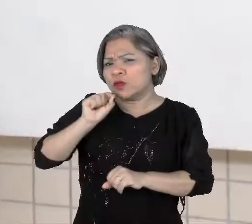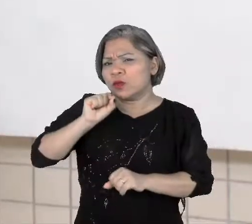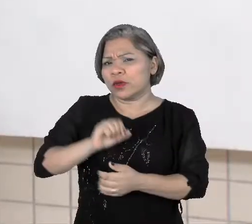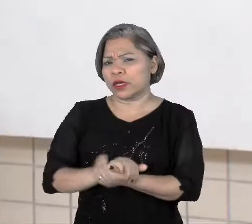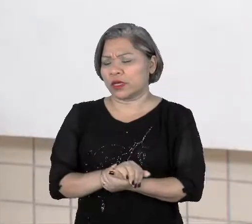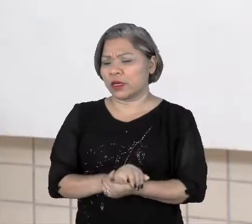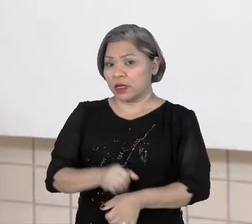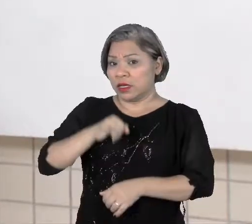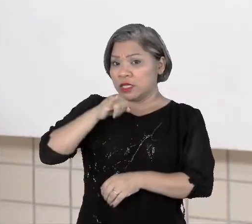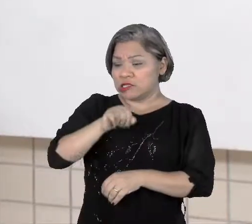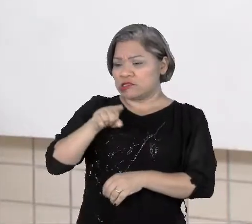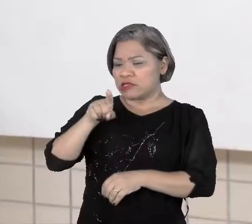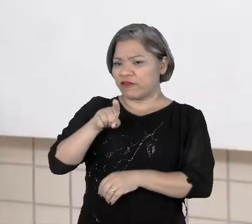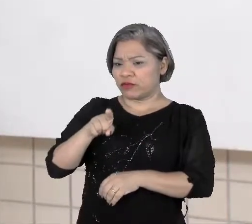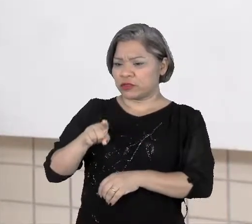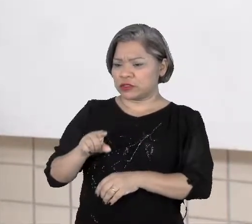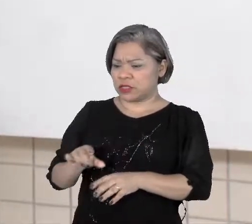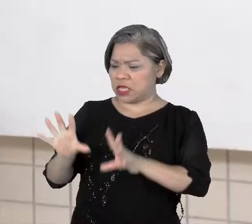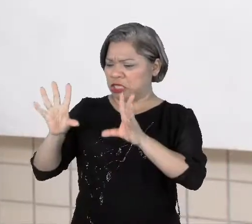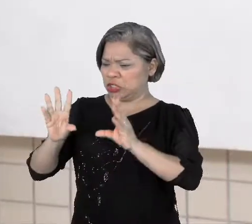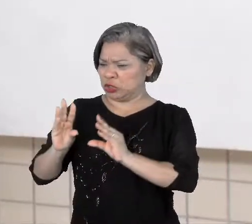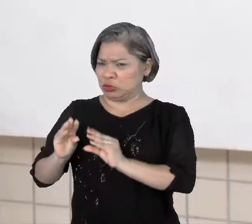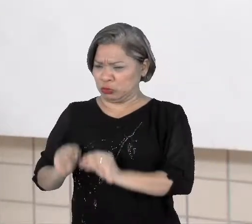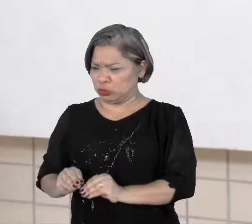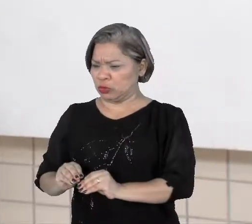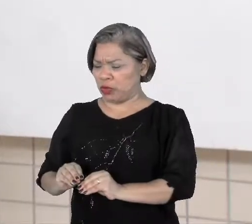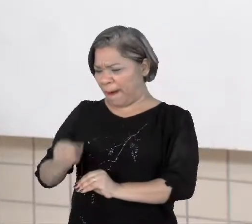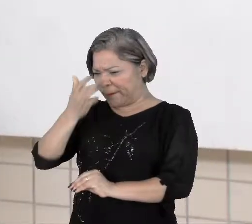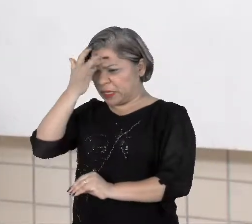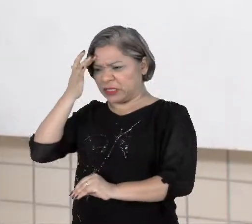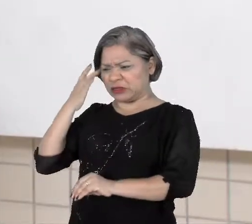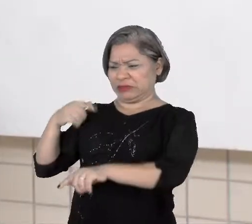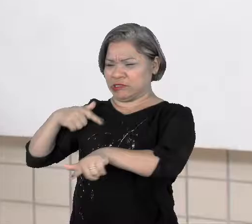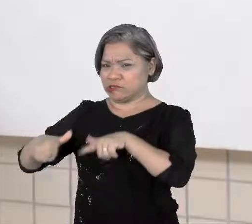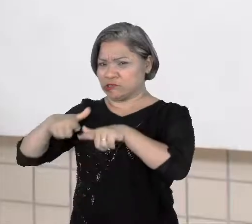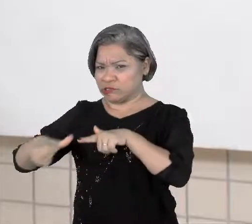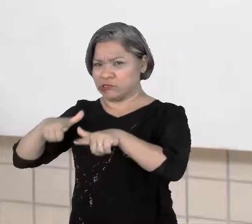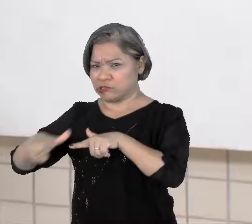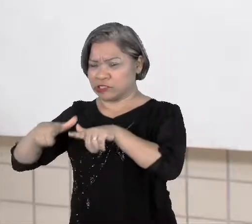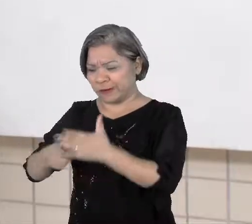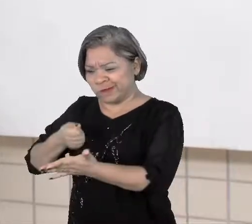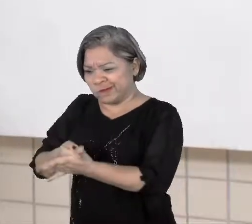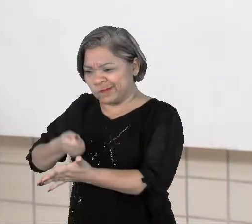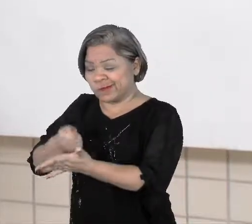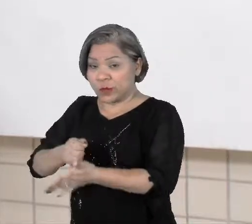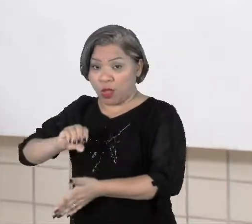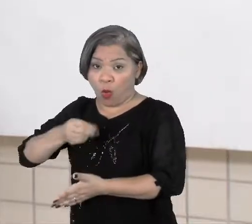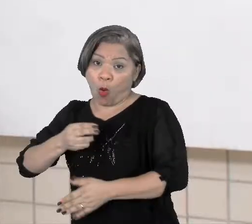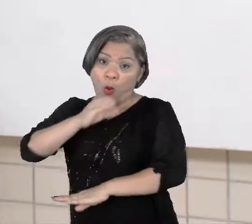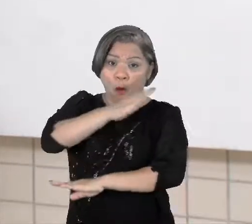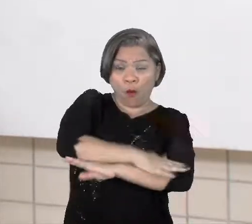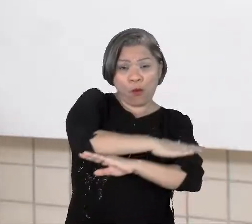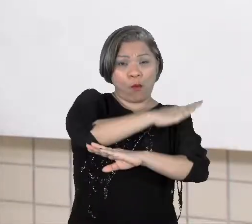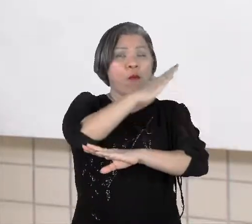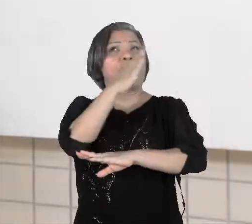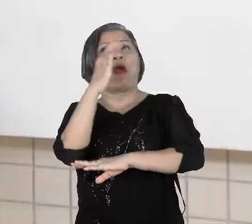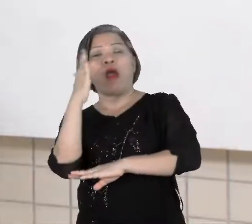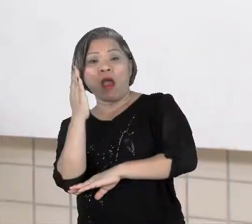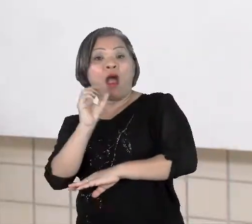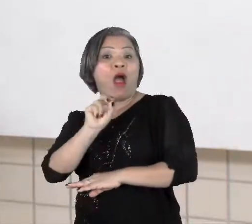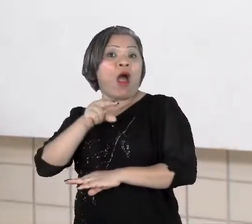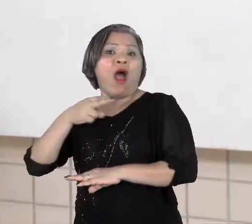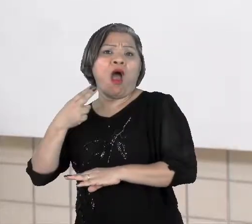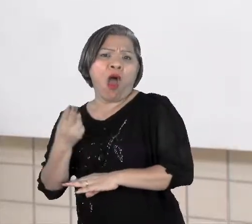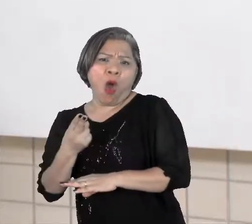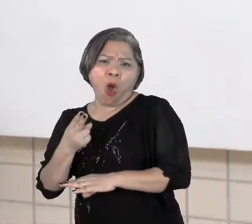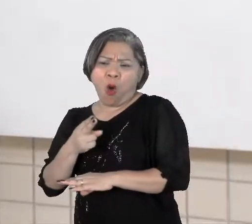à condição análoga à de escravo, quer submetendo a trabalhos forçados ou jornada exaustiva, quer sujeitando a